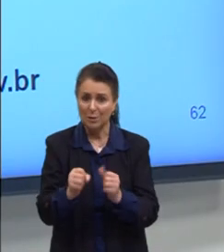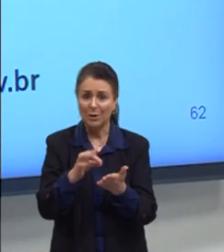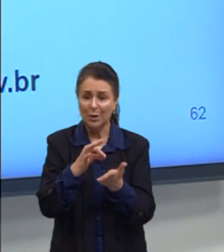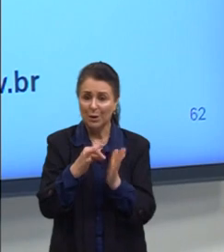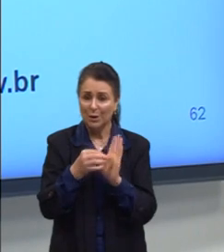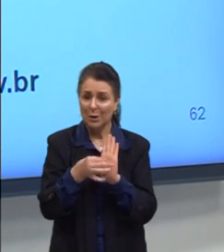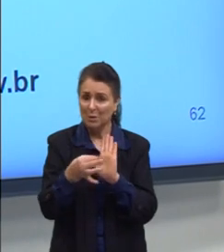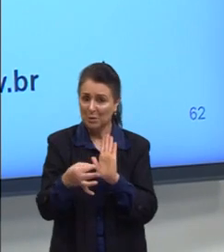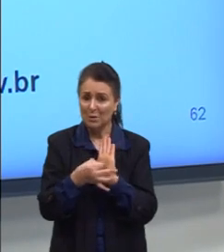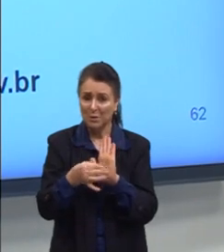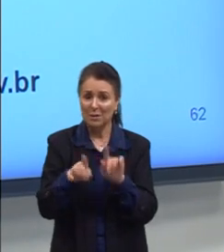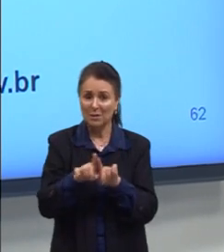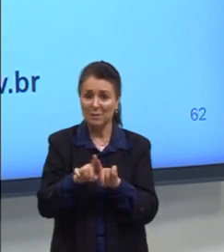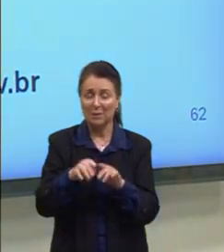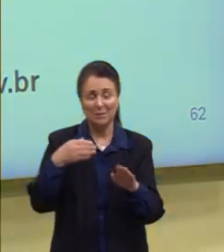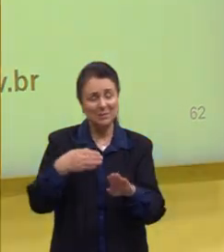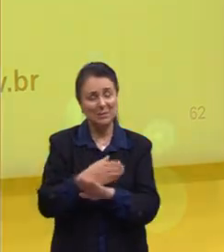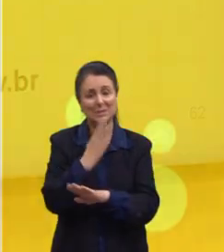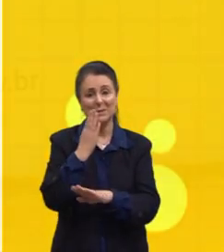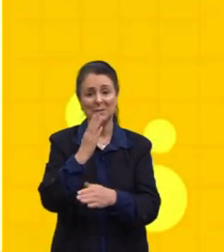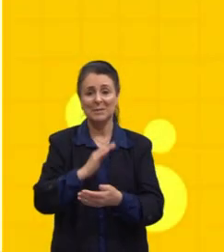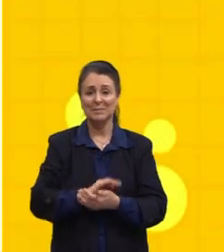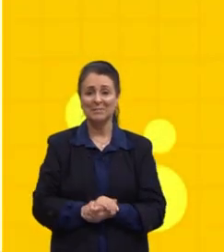a gente partiu passar